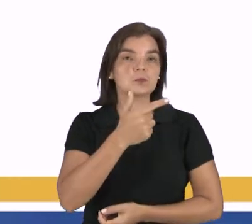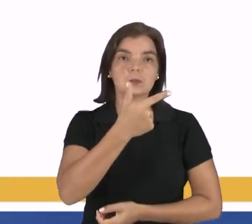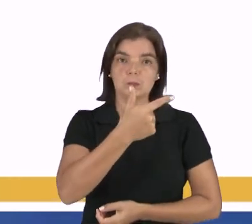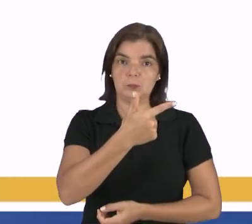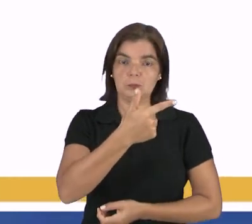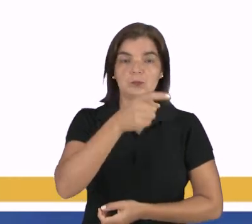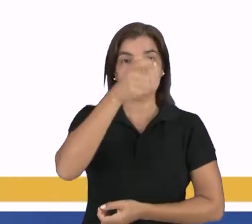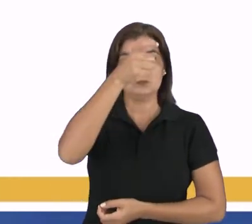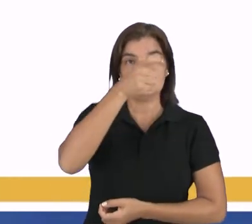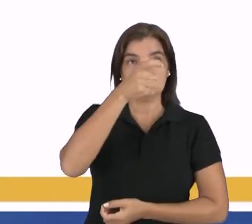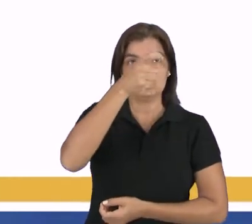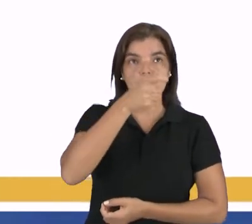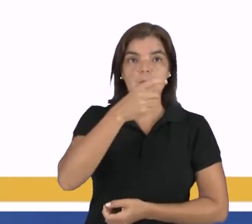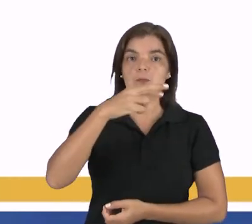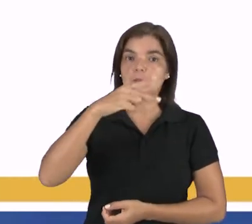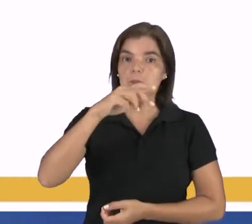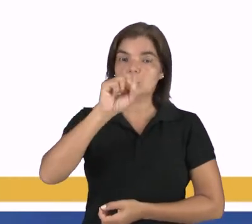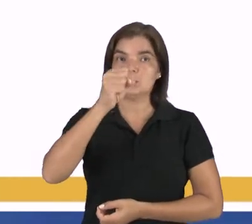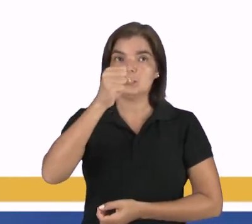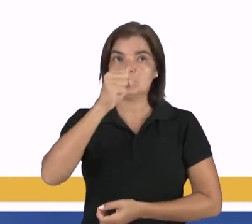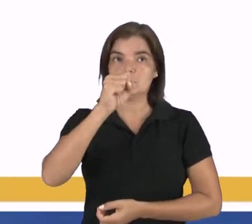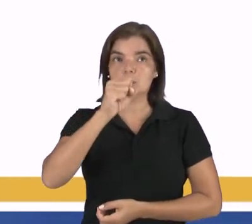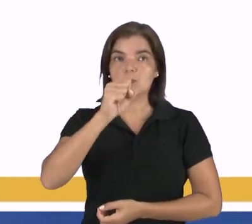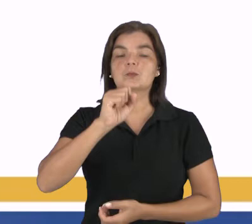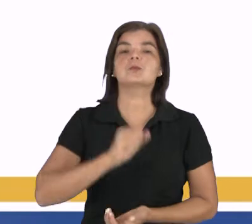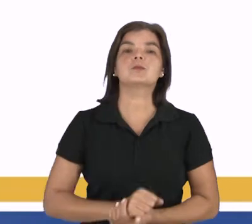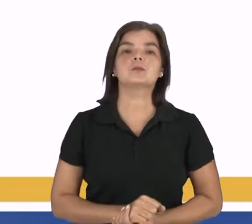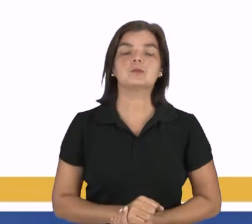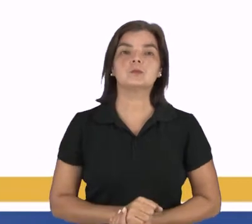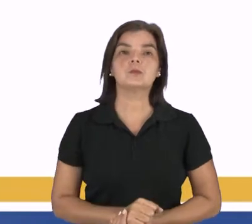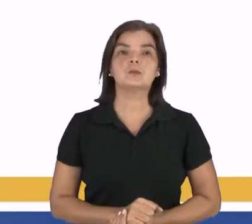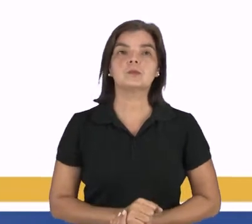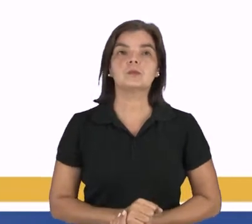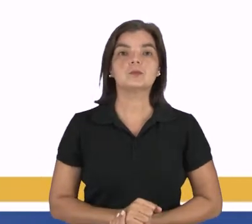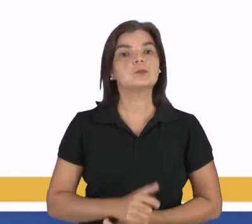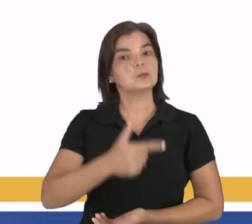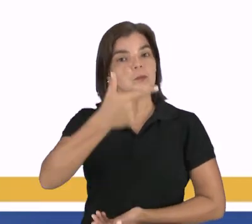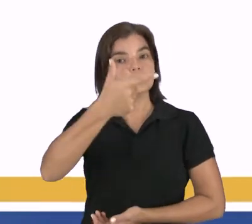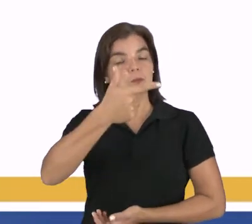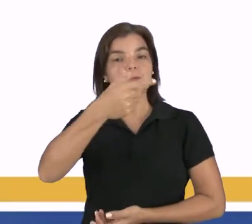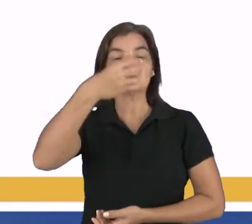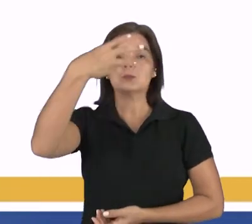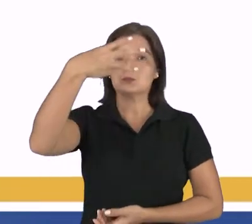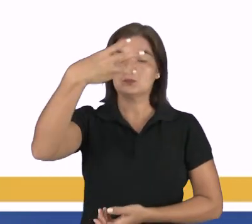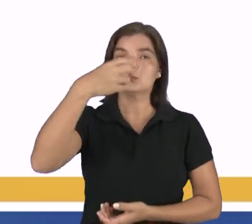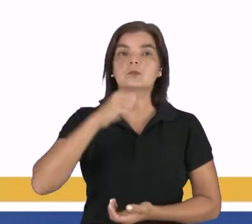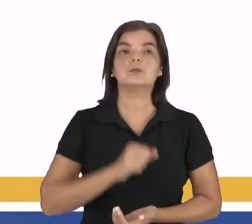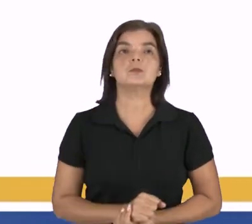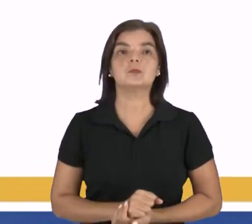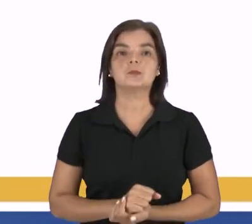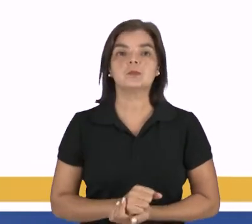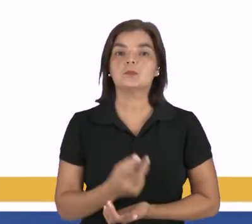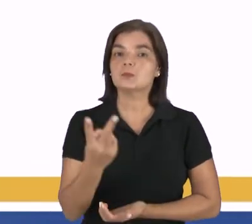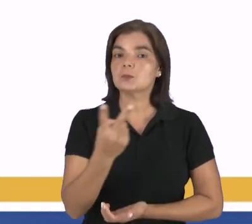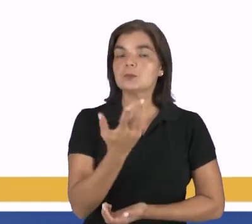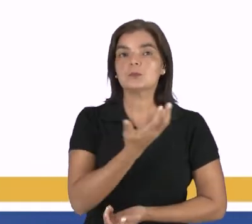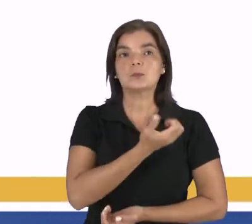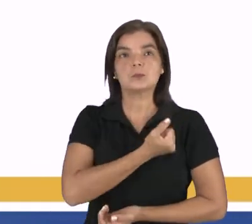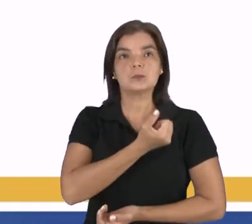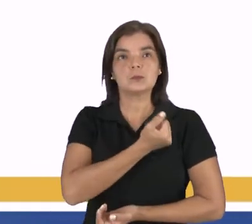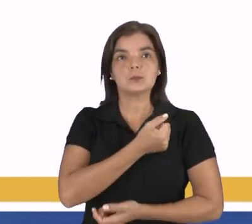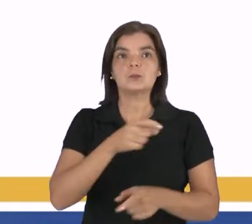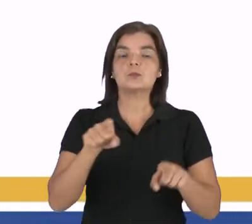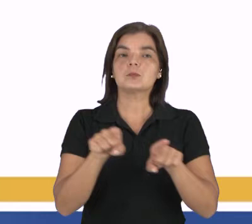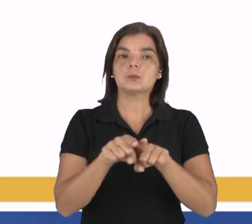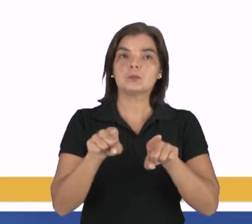2 elevado a x, que é igual a 2 elevado a 3. E aí as bases são iguais, nós